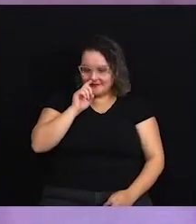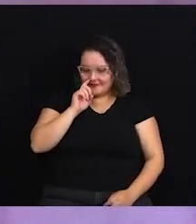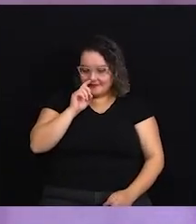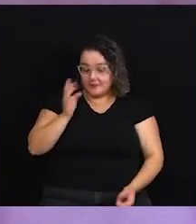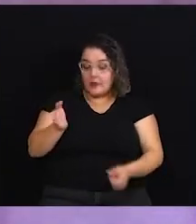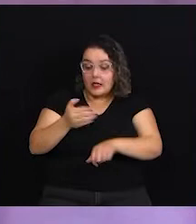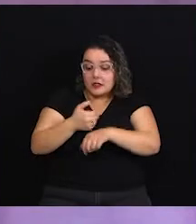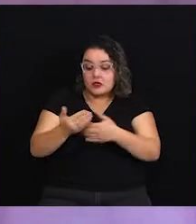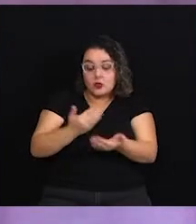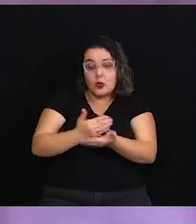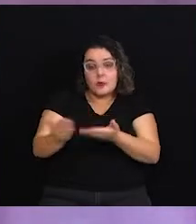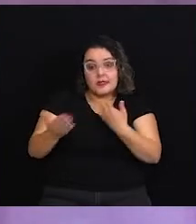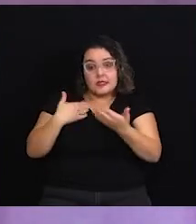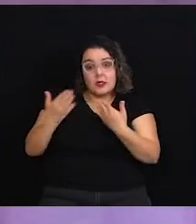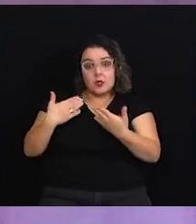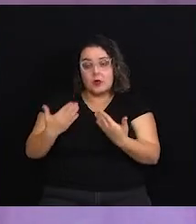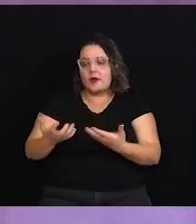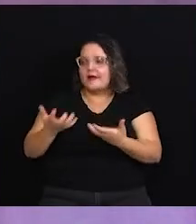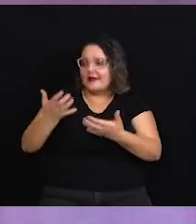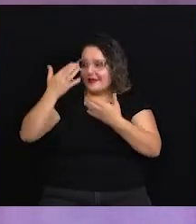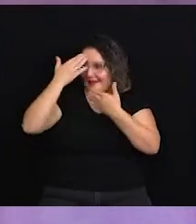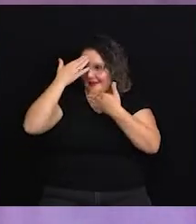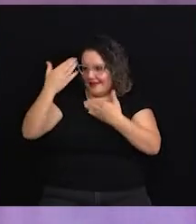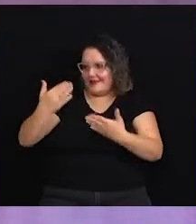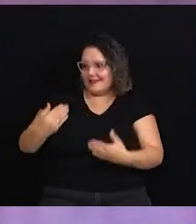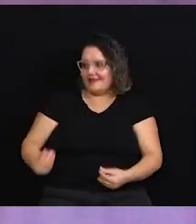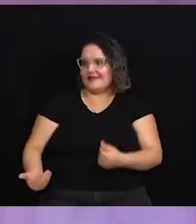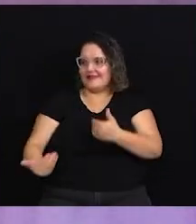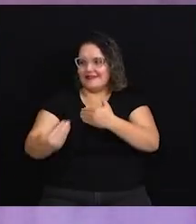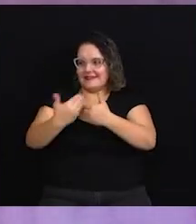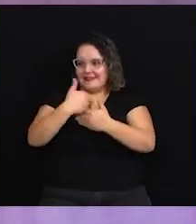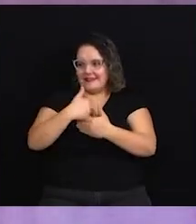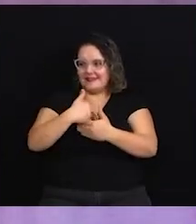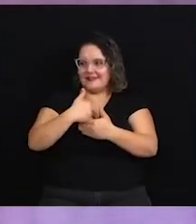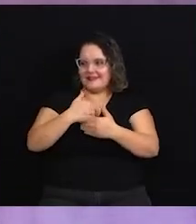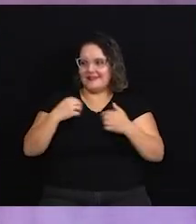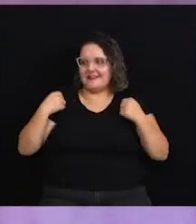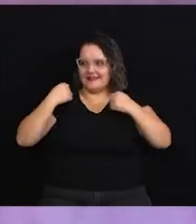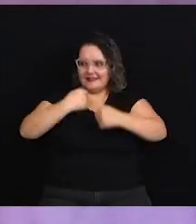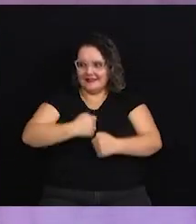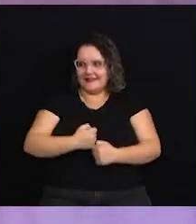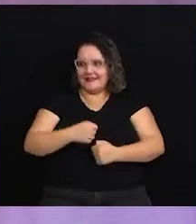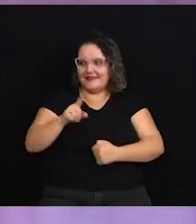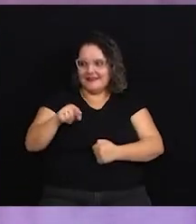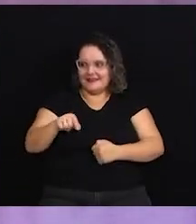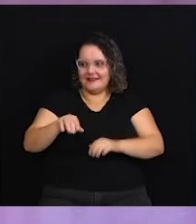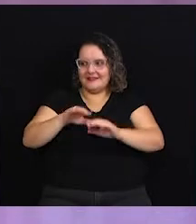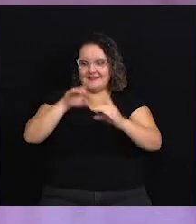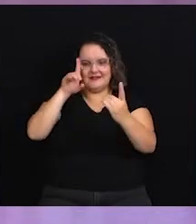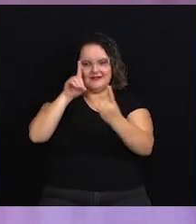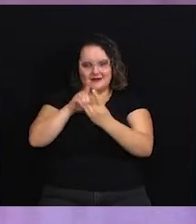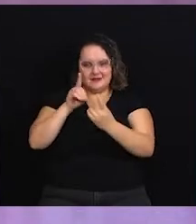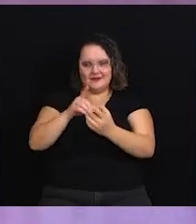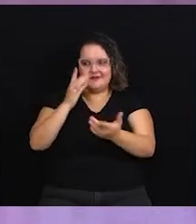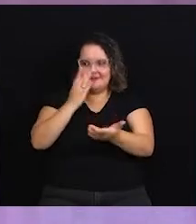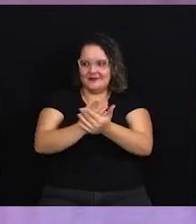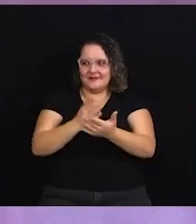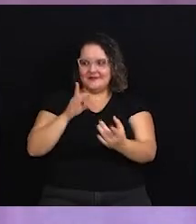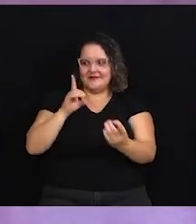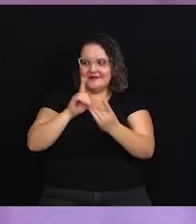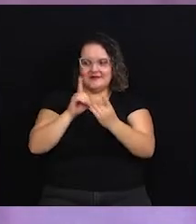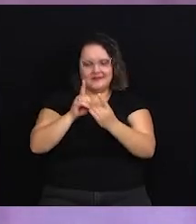antes de começar a nossa conversa eu quero agradecer a sua participação tô vendo ser tarde Alex está aí no consultório parou os